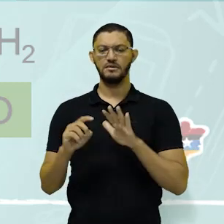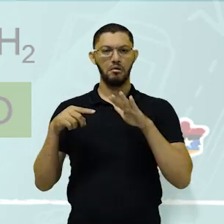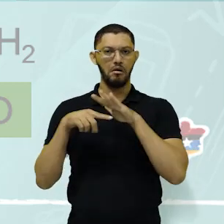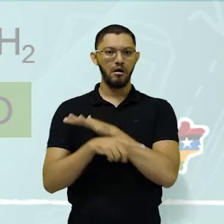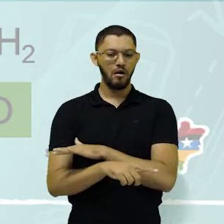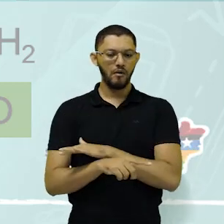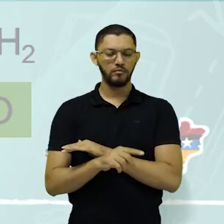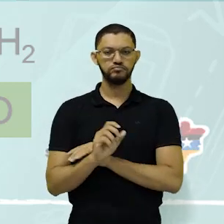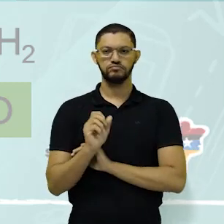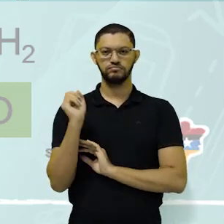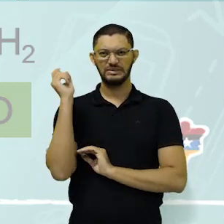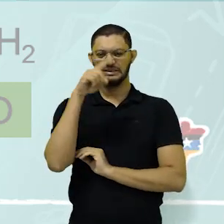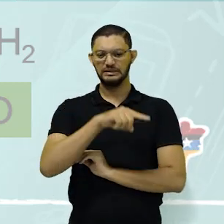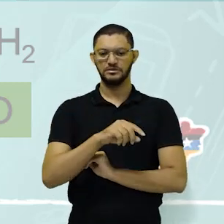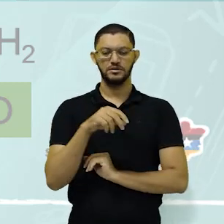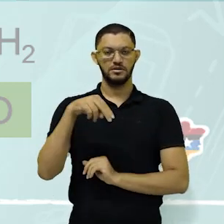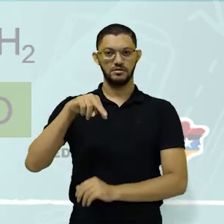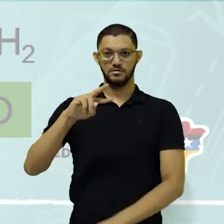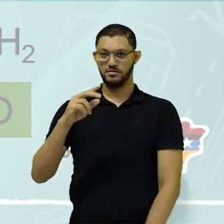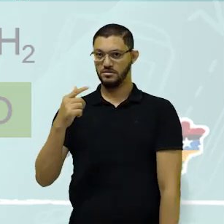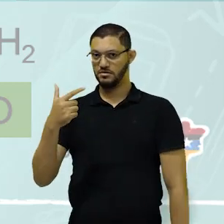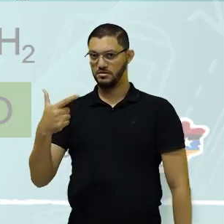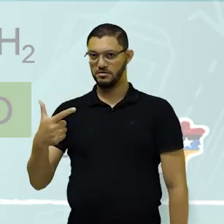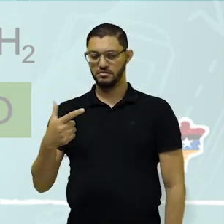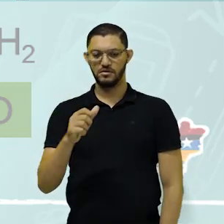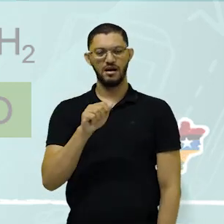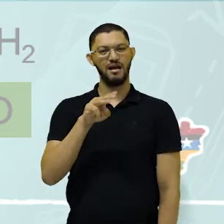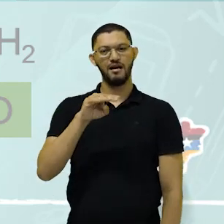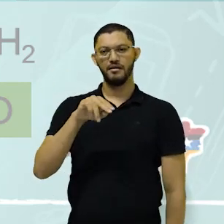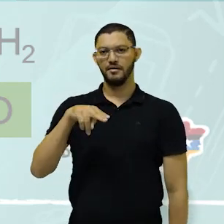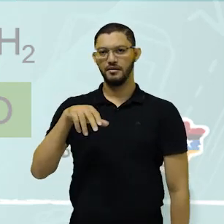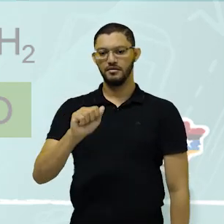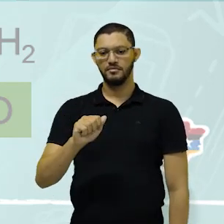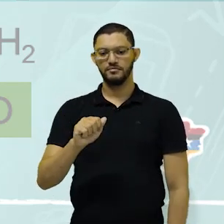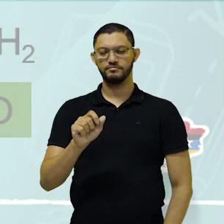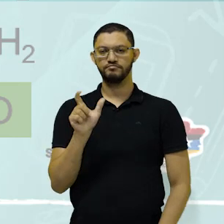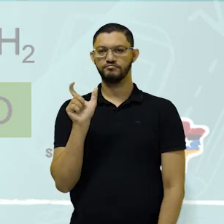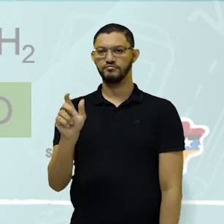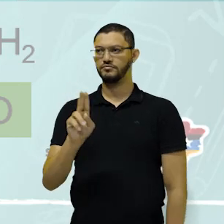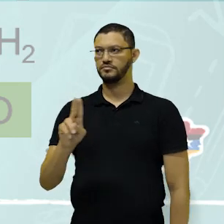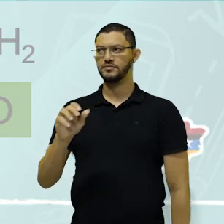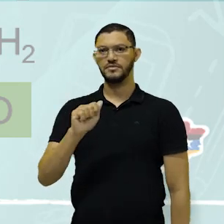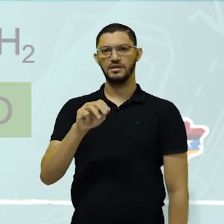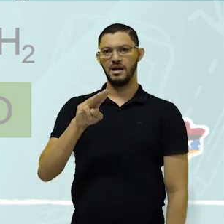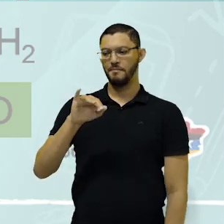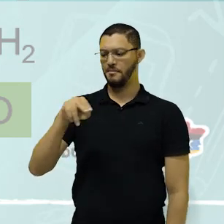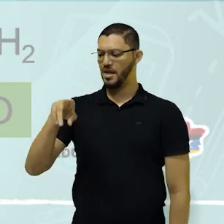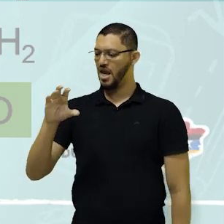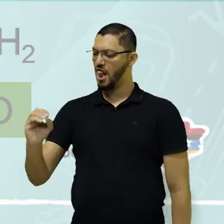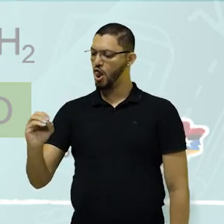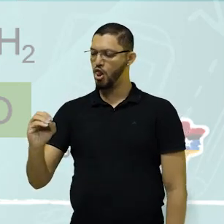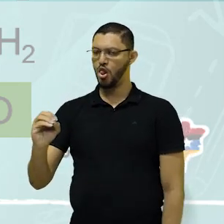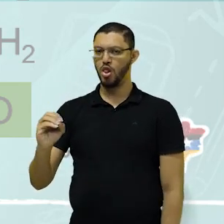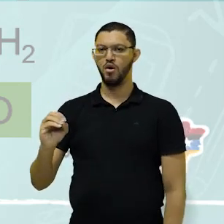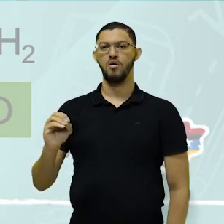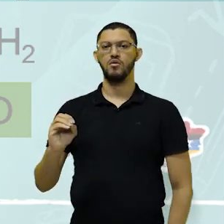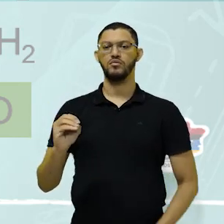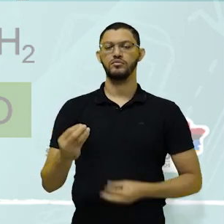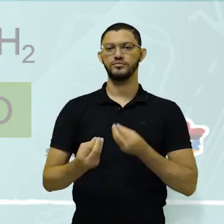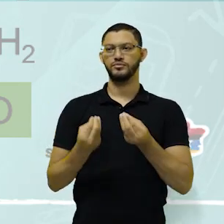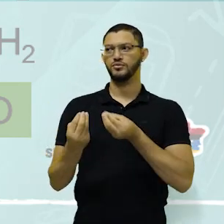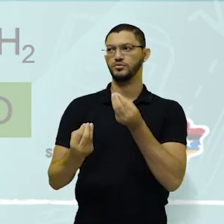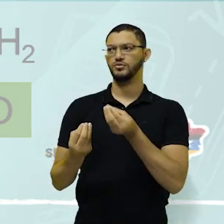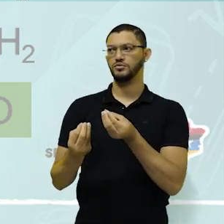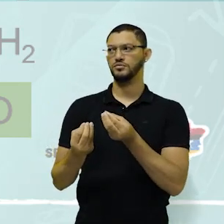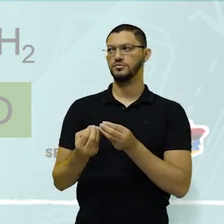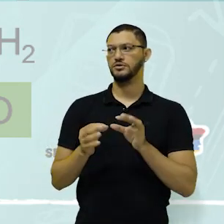né? O grupo NH2, né, da amina, vai ser denominado amino. Ele passa a ser considerado